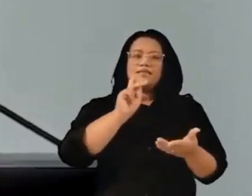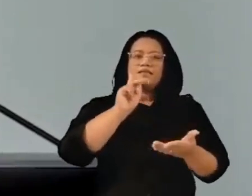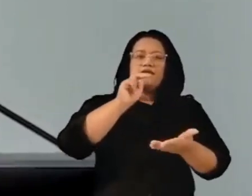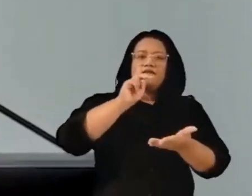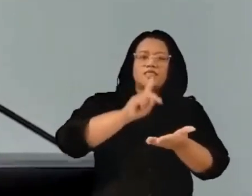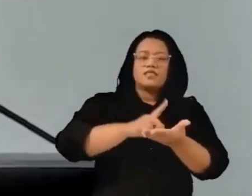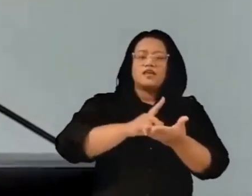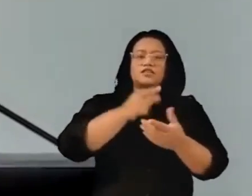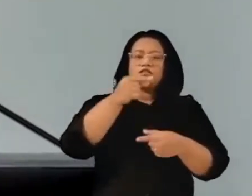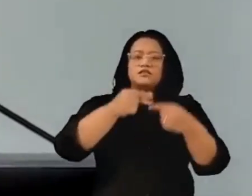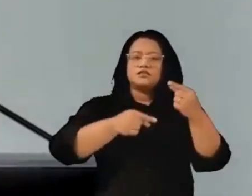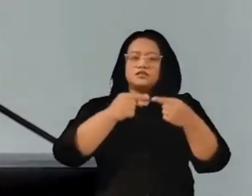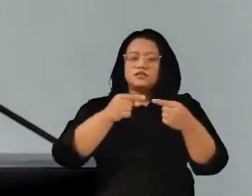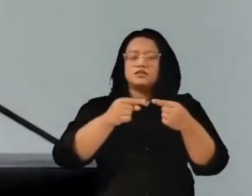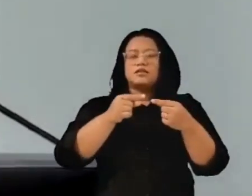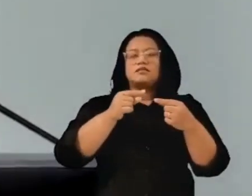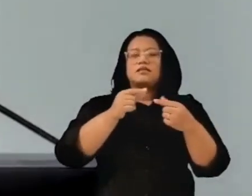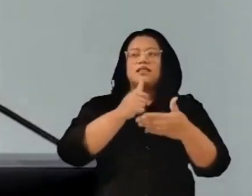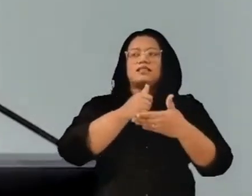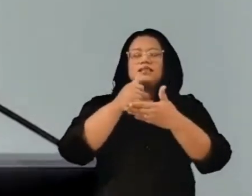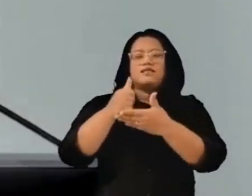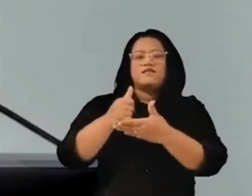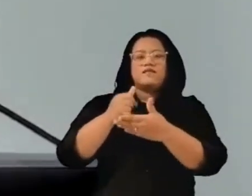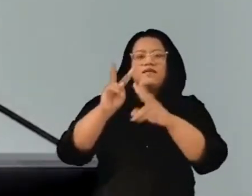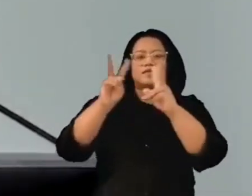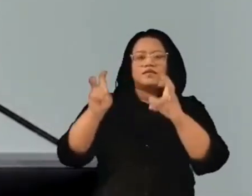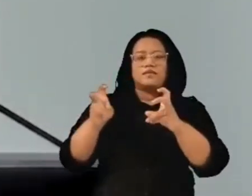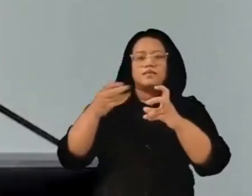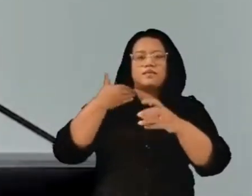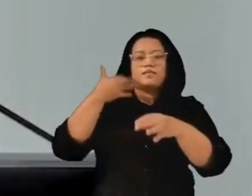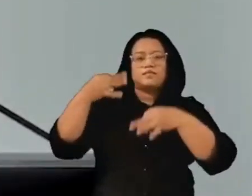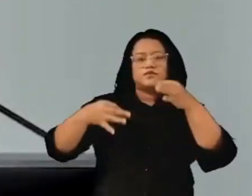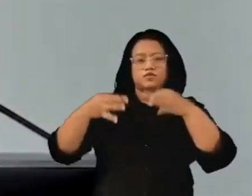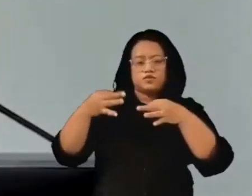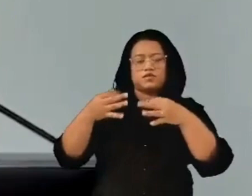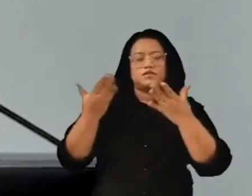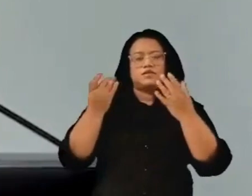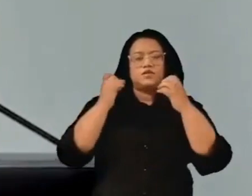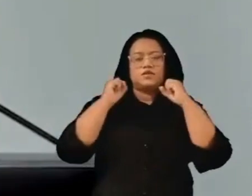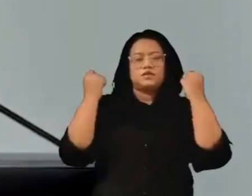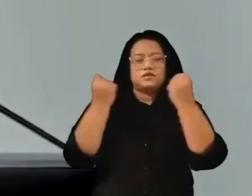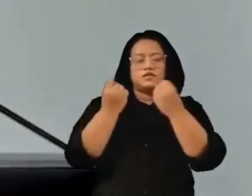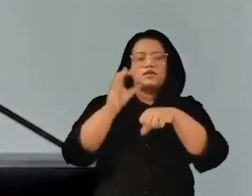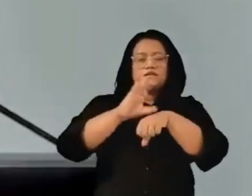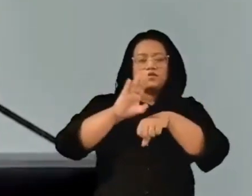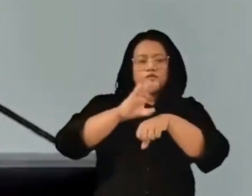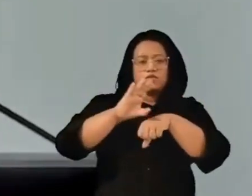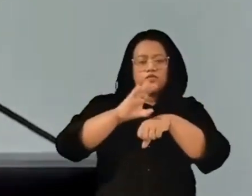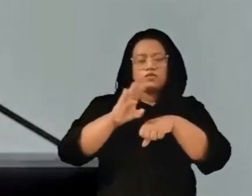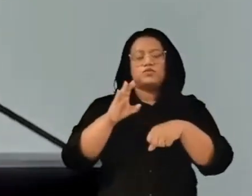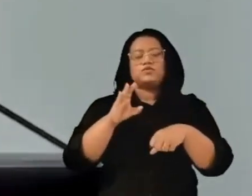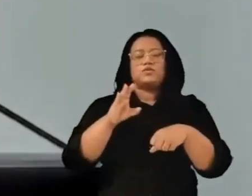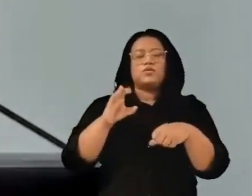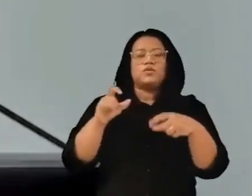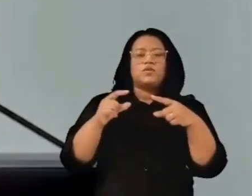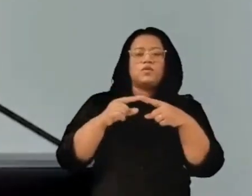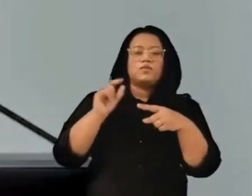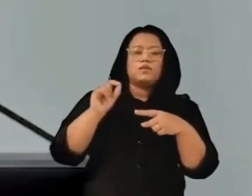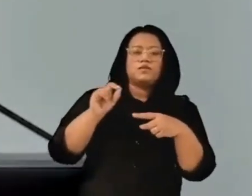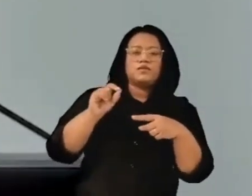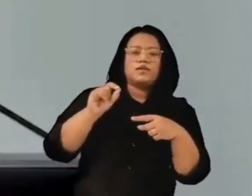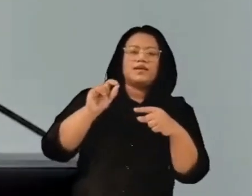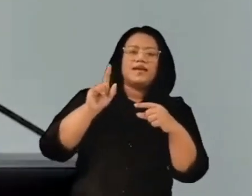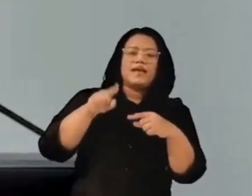sendo discutido aos juízes. Então, esse curso, esse seminário, ele tem principalmente a